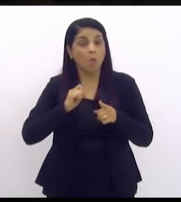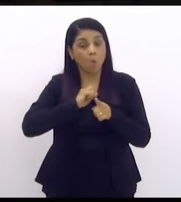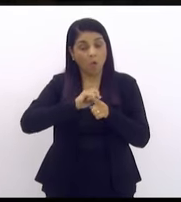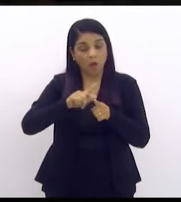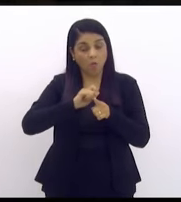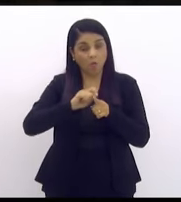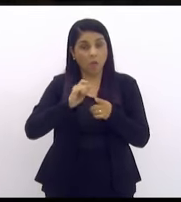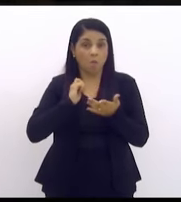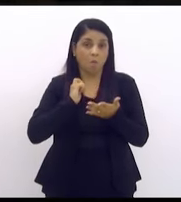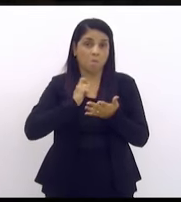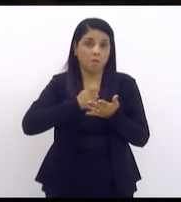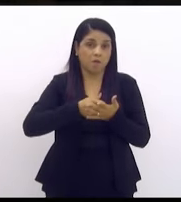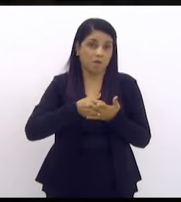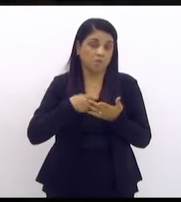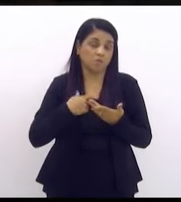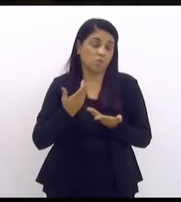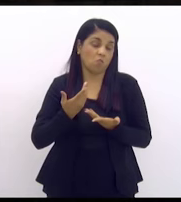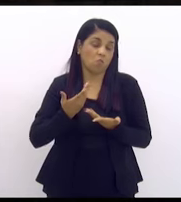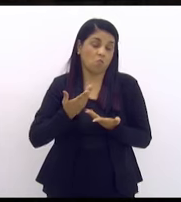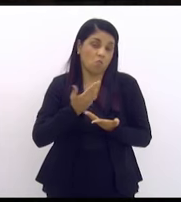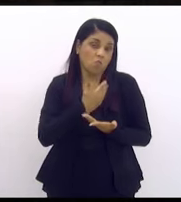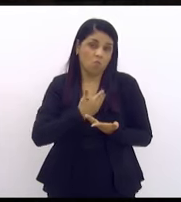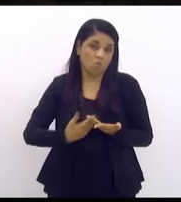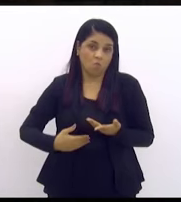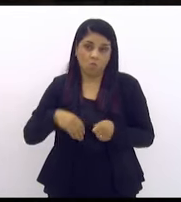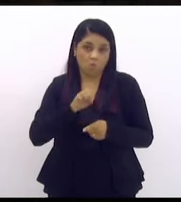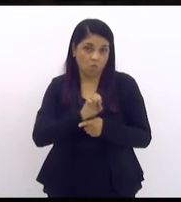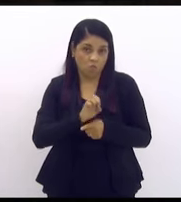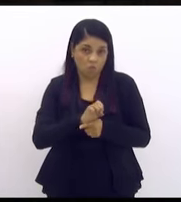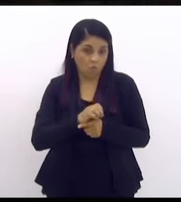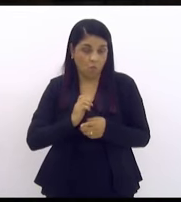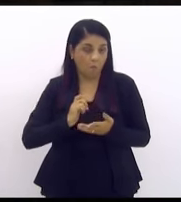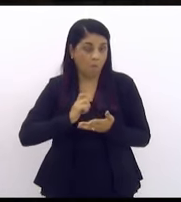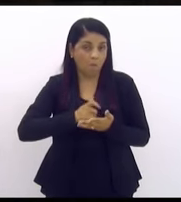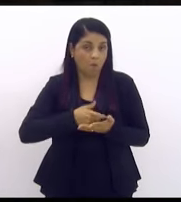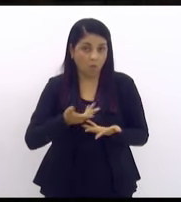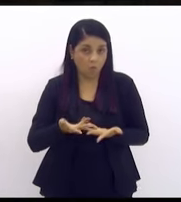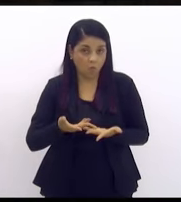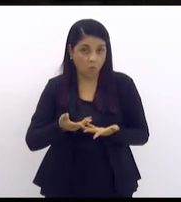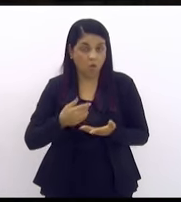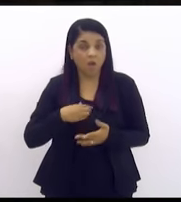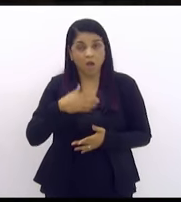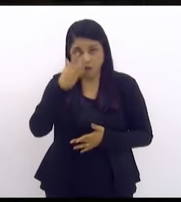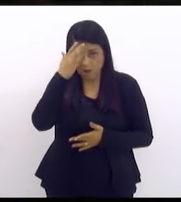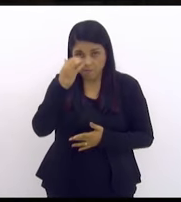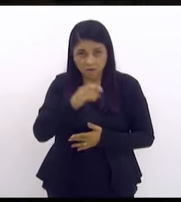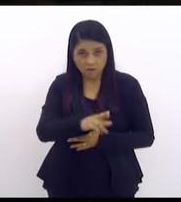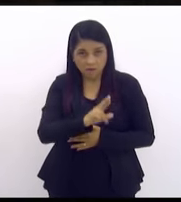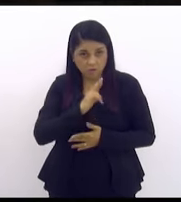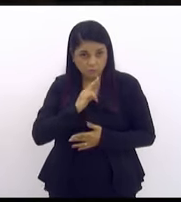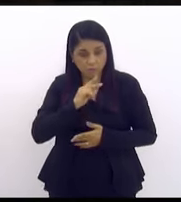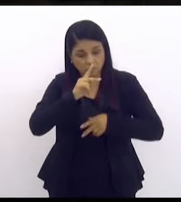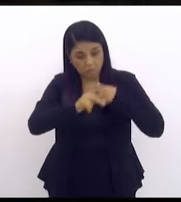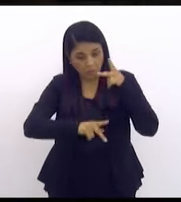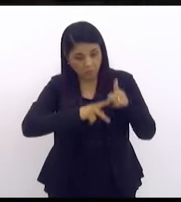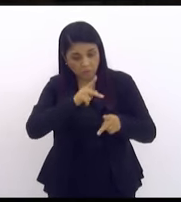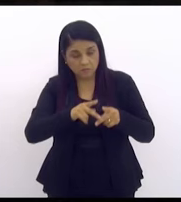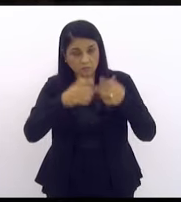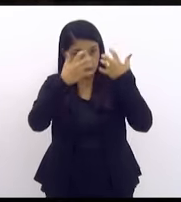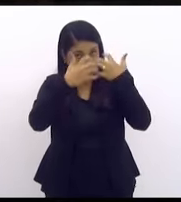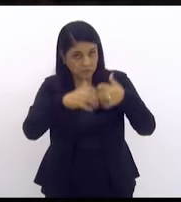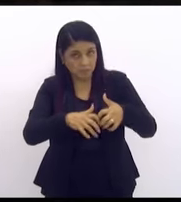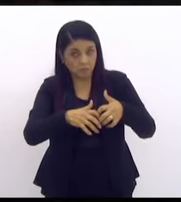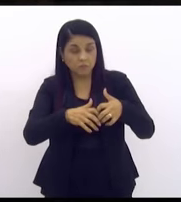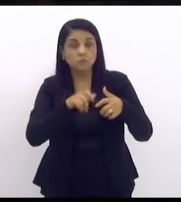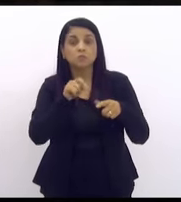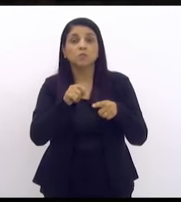atrás, porque o Estado não fez o repasse. Eu quero perguntar se amanhã a gente vai ter uma resposta para o meu povo de Petrópolis